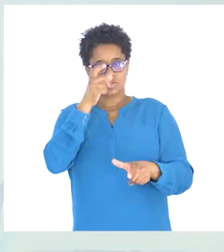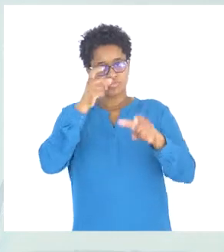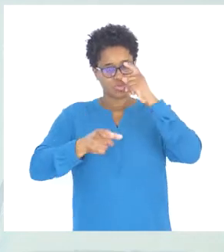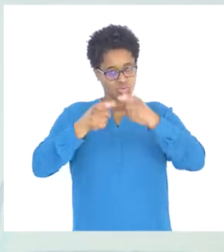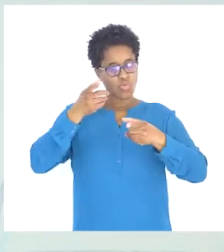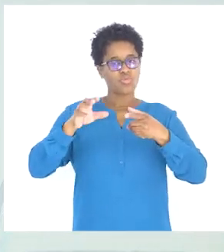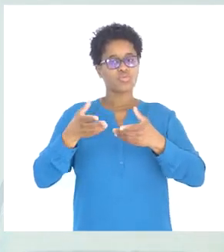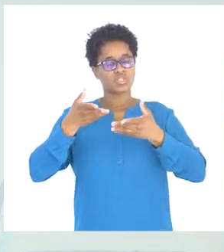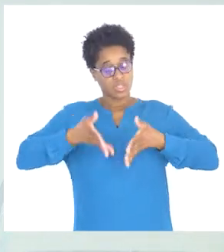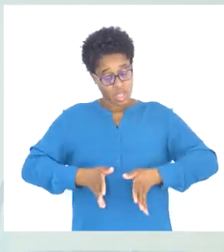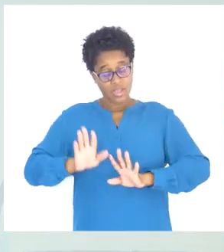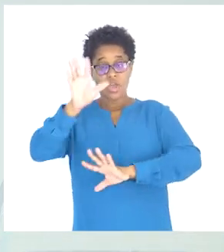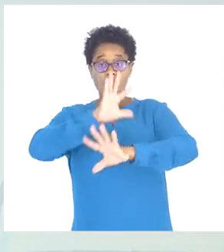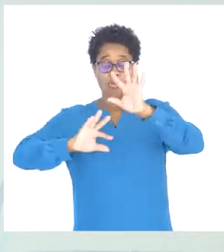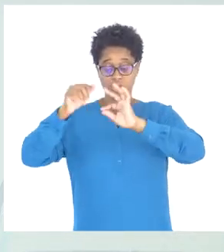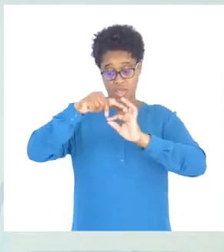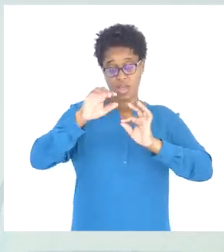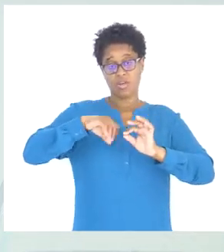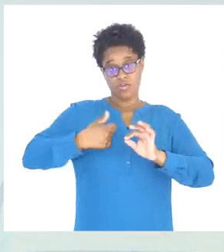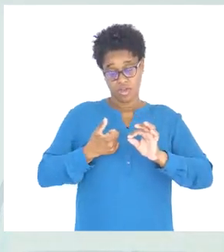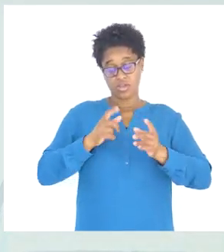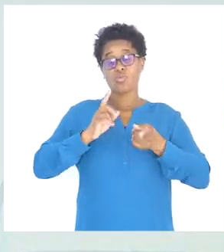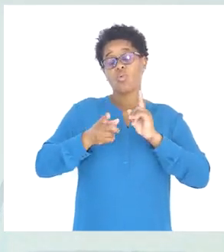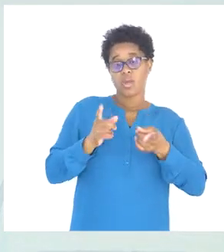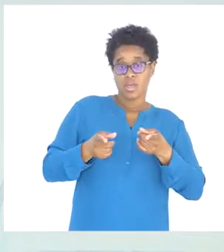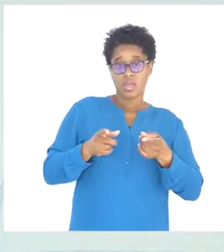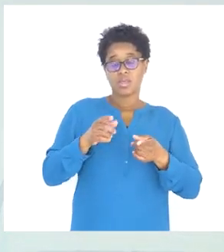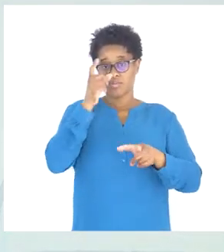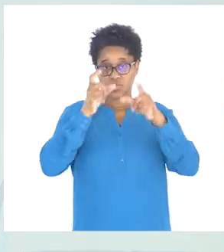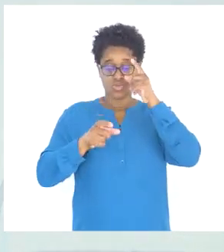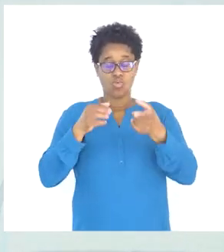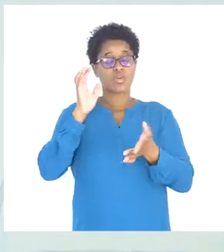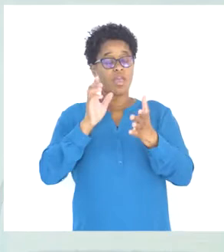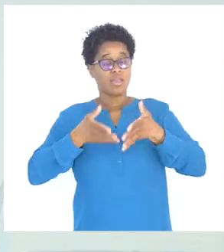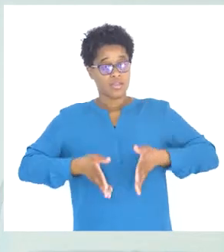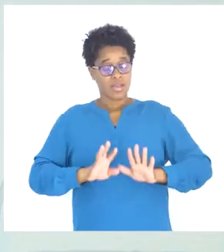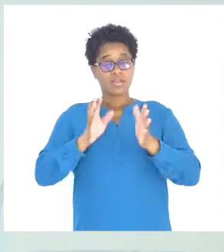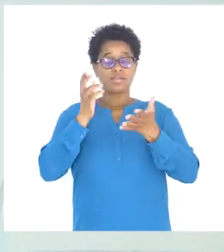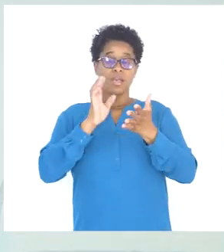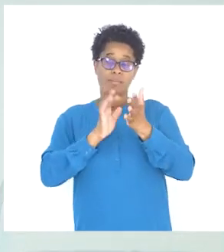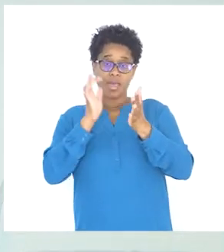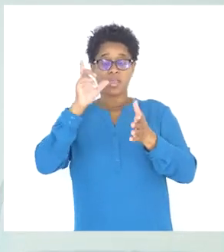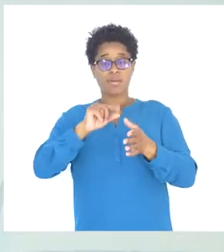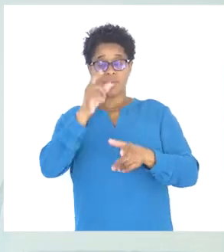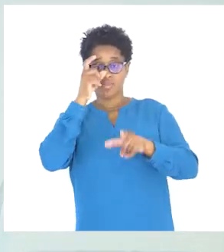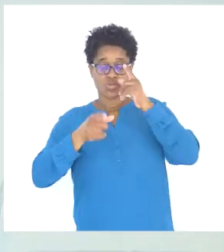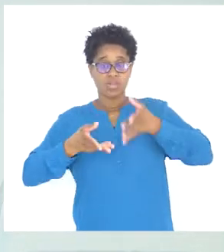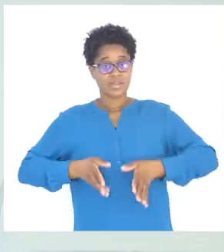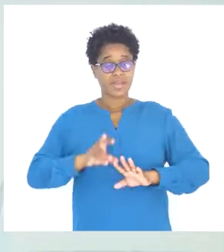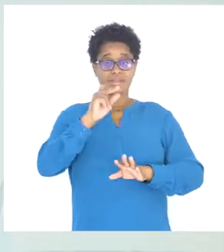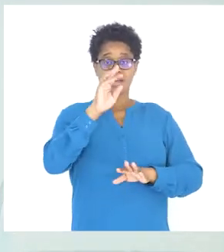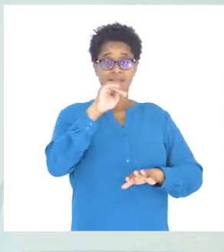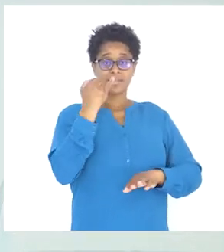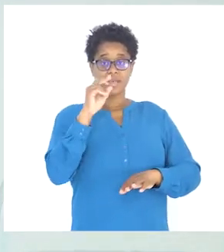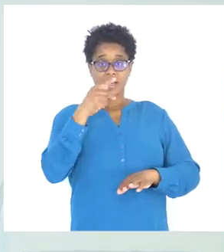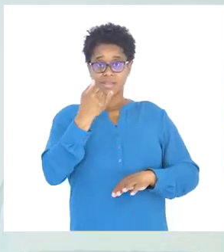residentes europeus aqui em Cabo Verde do que americanos e asiáticos. Até aqui estão a